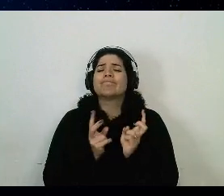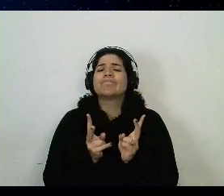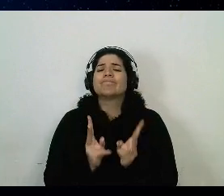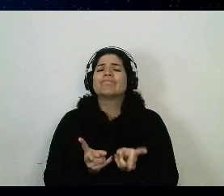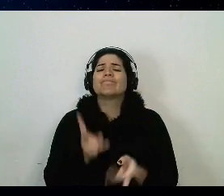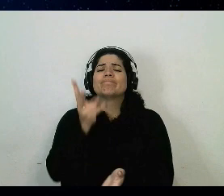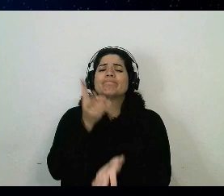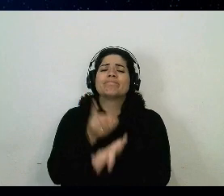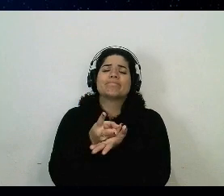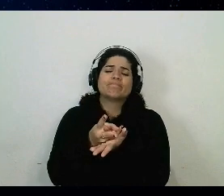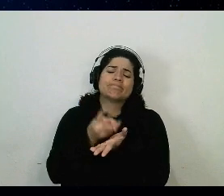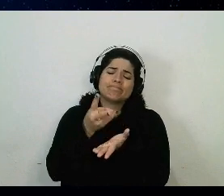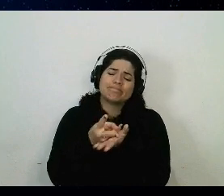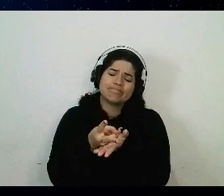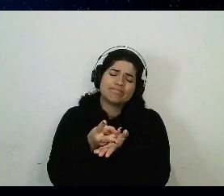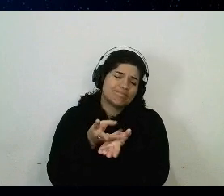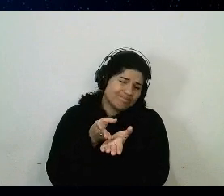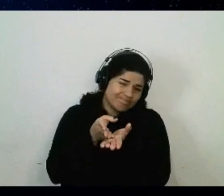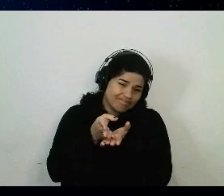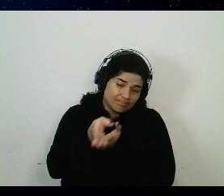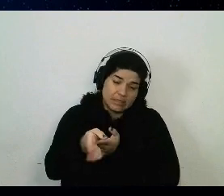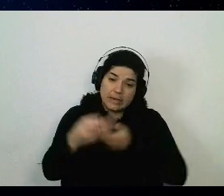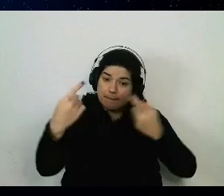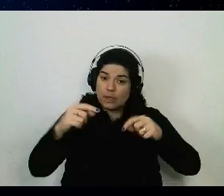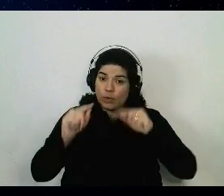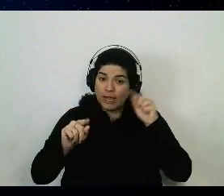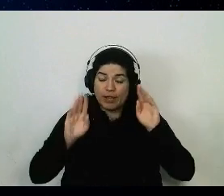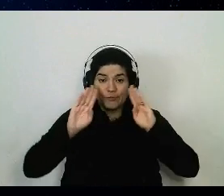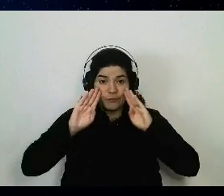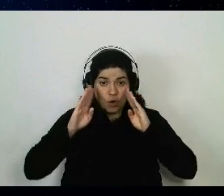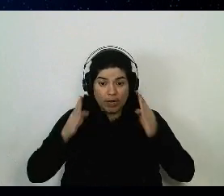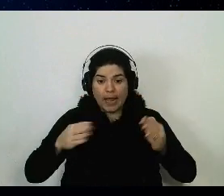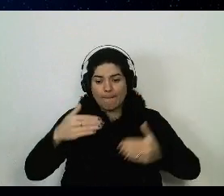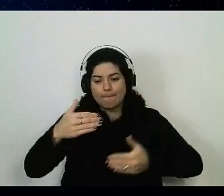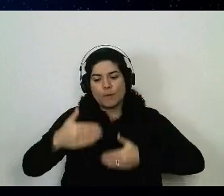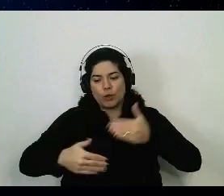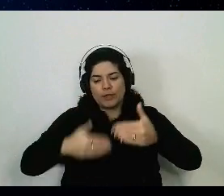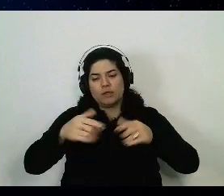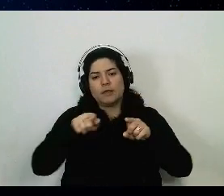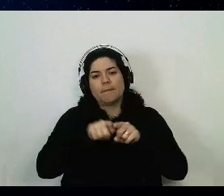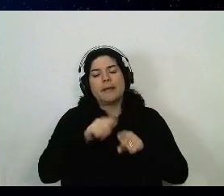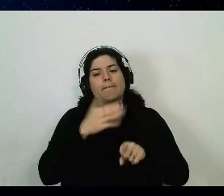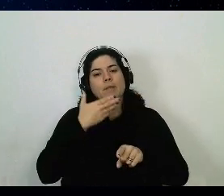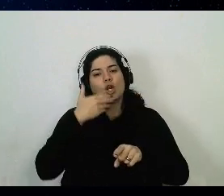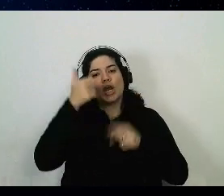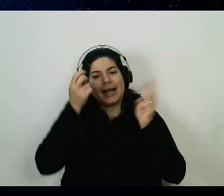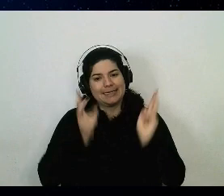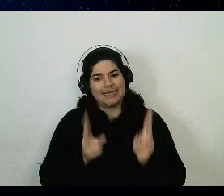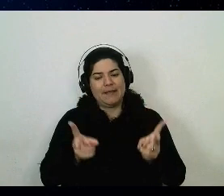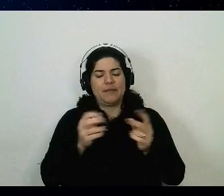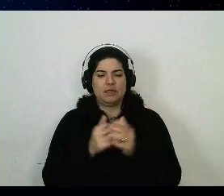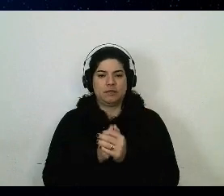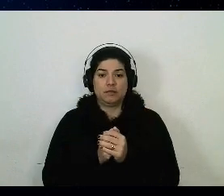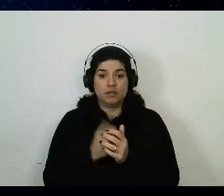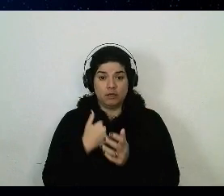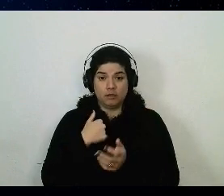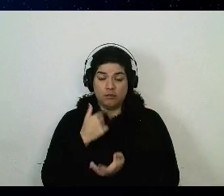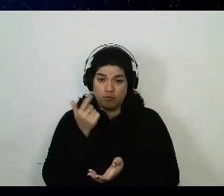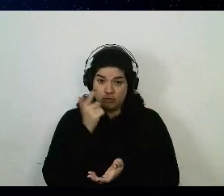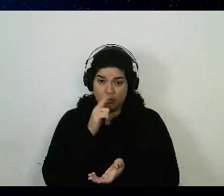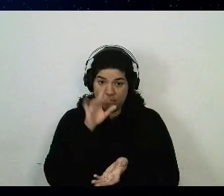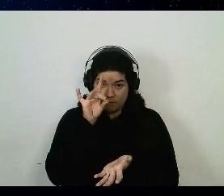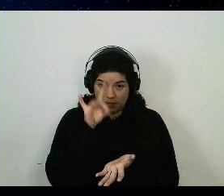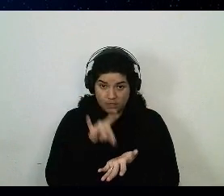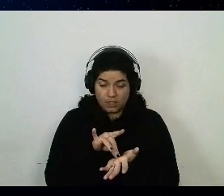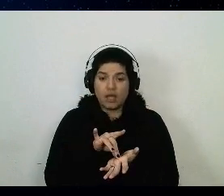sobre nós precisamos focar nos processos e melhorias contínuas. E eu só realmente vou fazer com